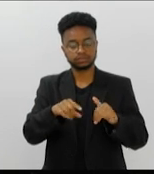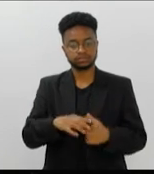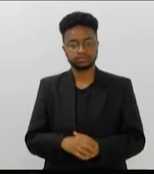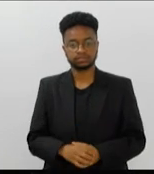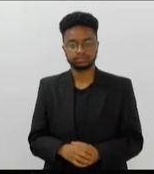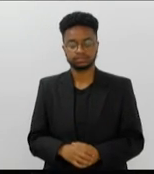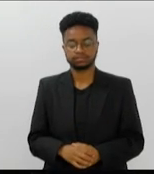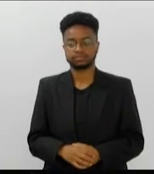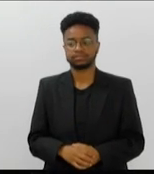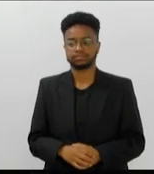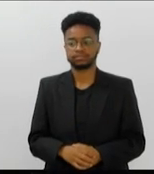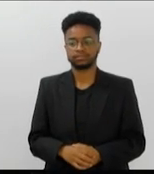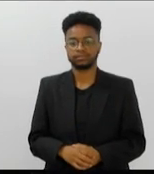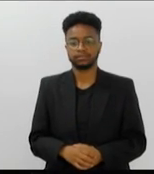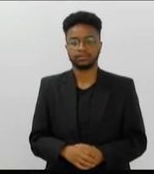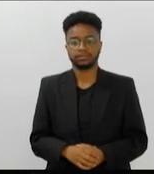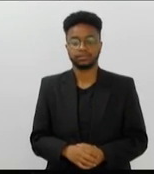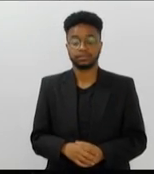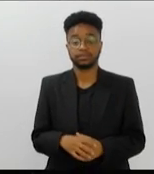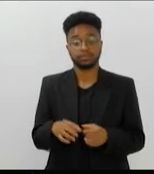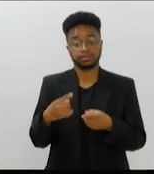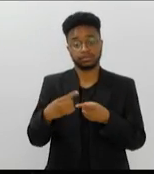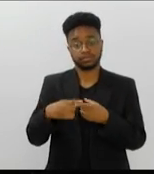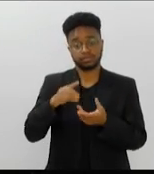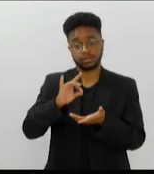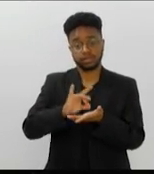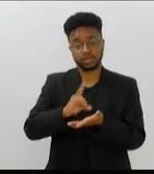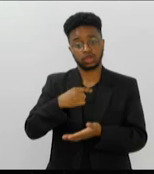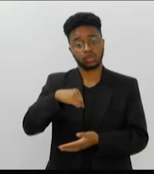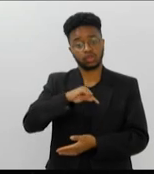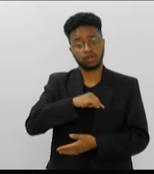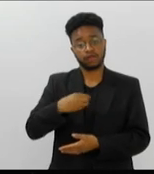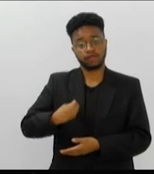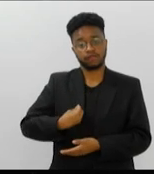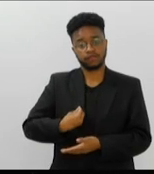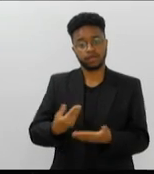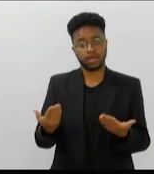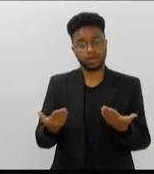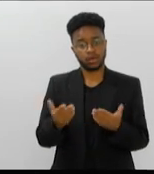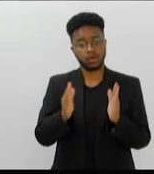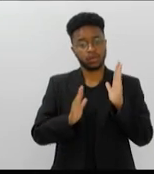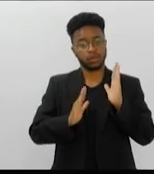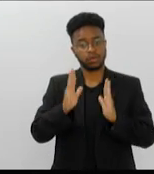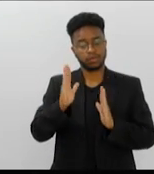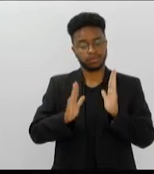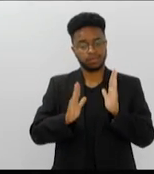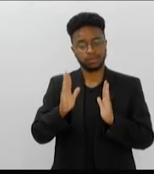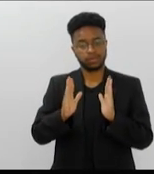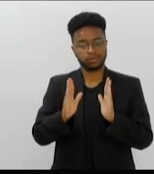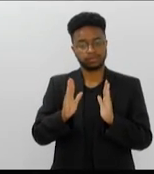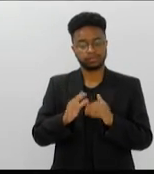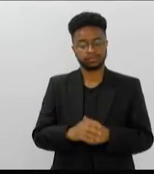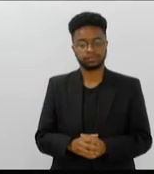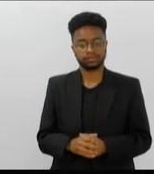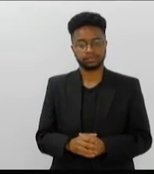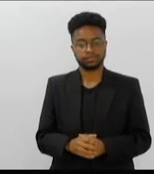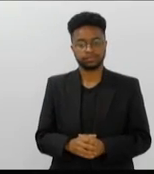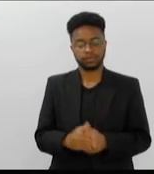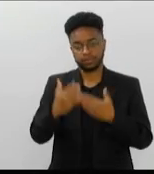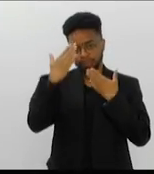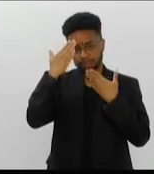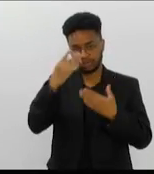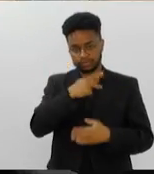afirmação, porque exatamente estamos vivendo essas questões nos tempos atuais. Muito obrigado, senhora presidente.